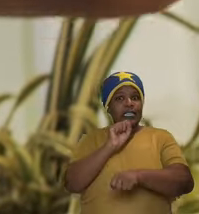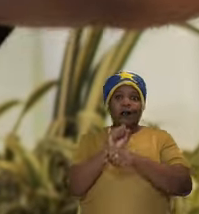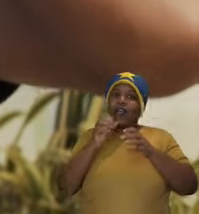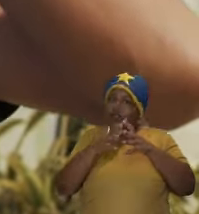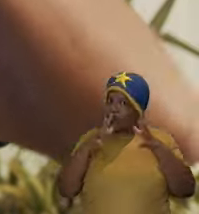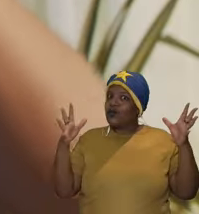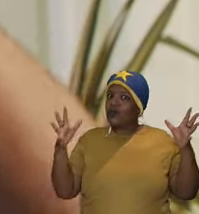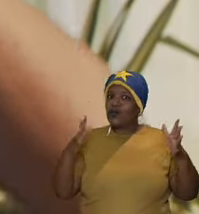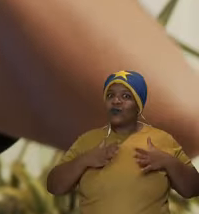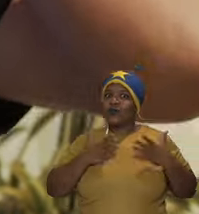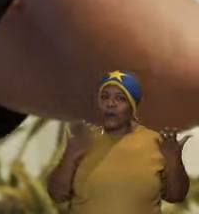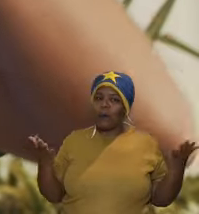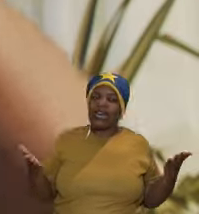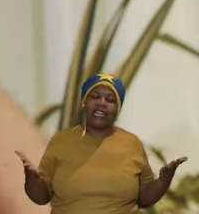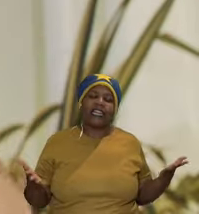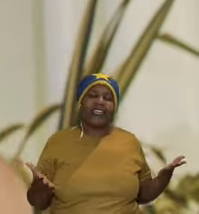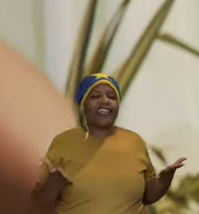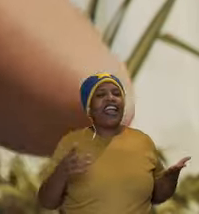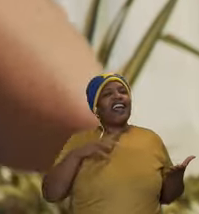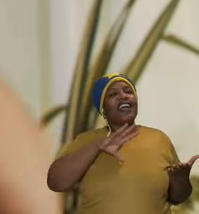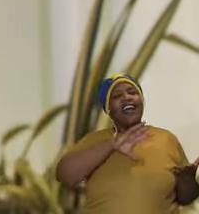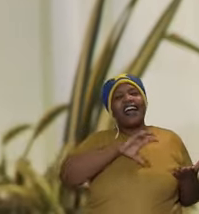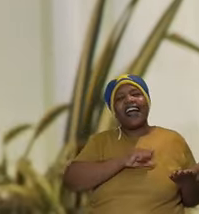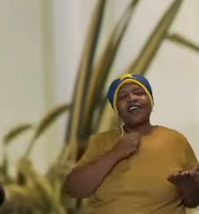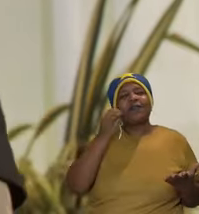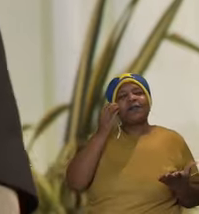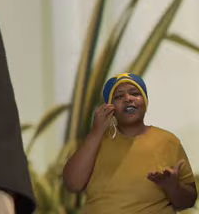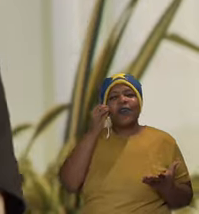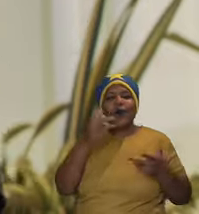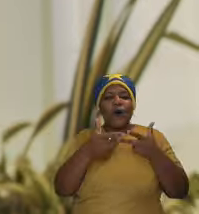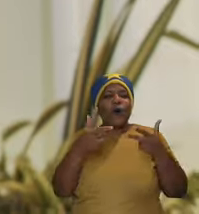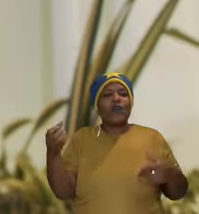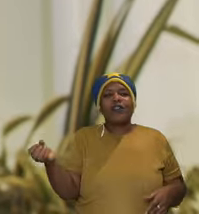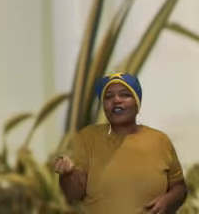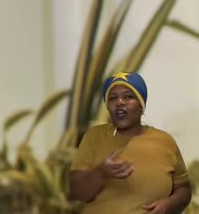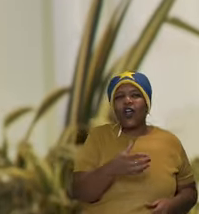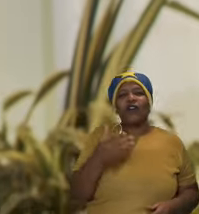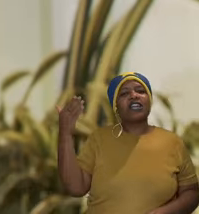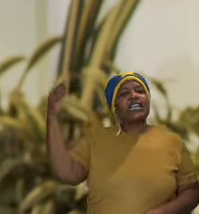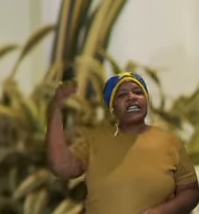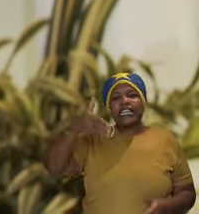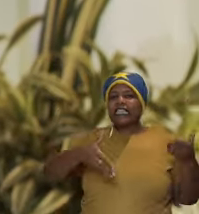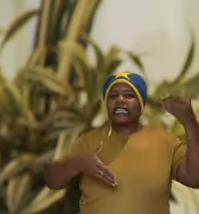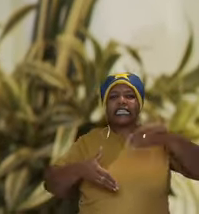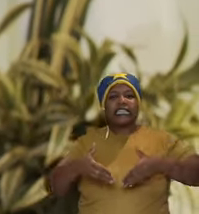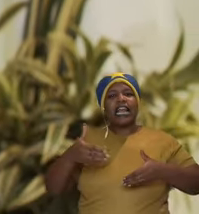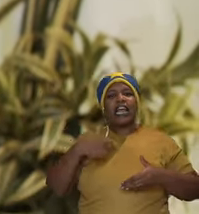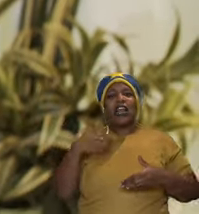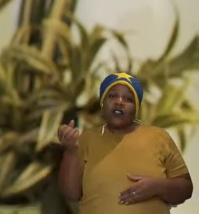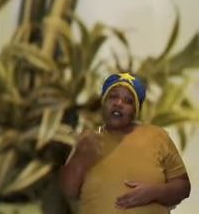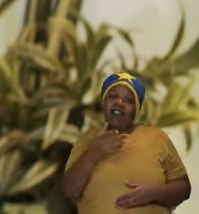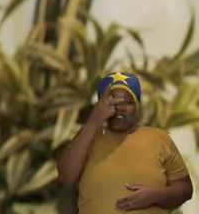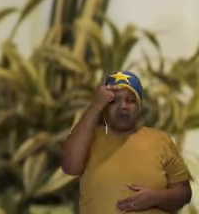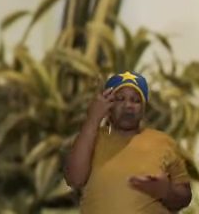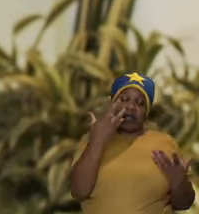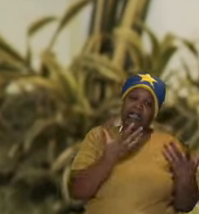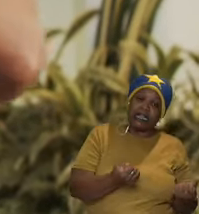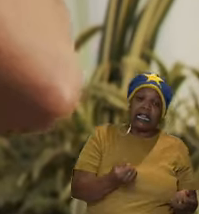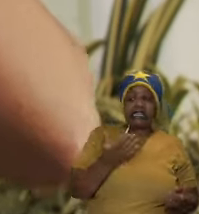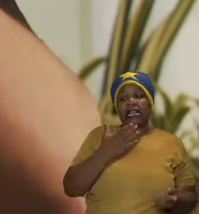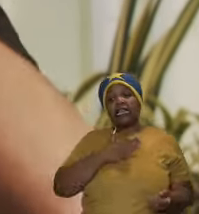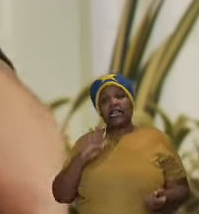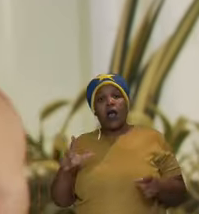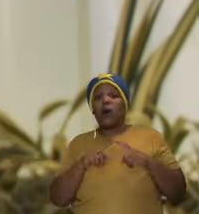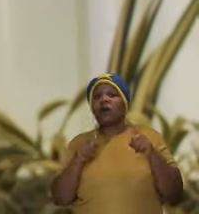E isso é uma coisa que a gente ama fazer, é sempre experimental, é sempre a coisa nova, é sempre trazer novidade. Com certeza. É, às vezes é bem aceito, às vezes não, mas sempre vai ser uma